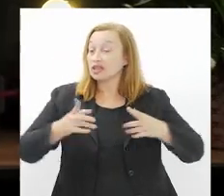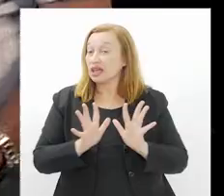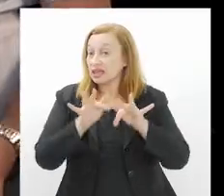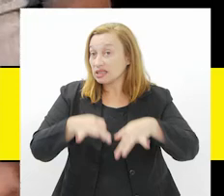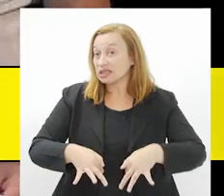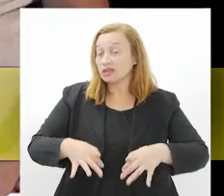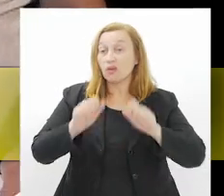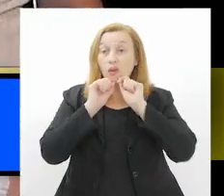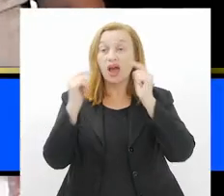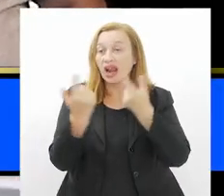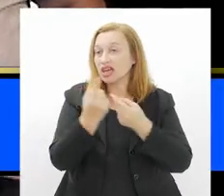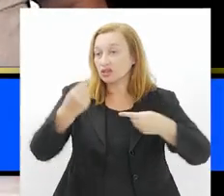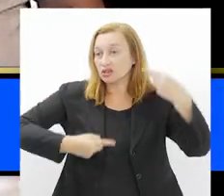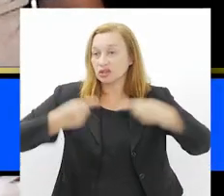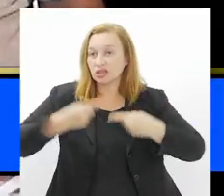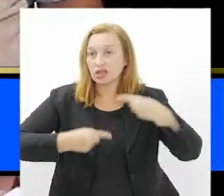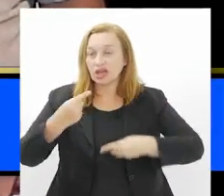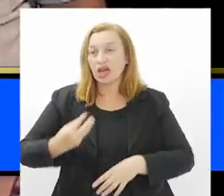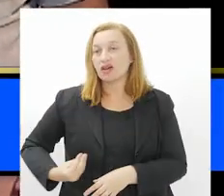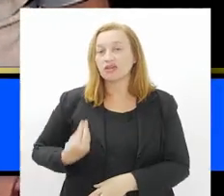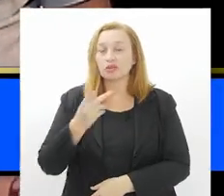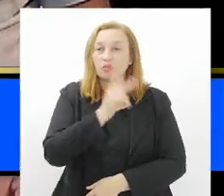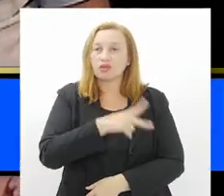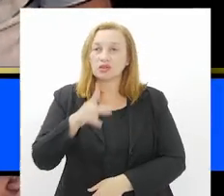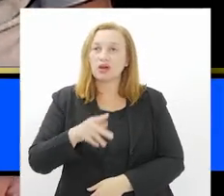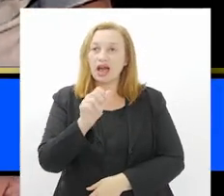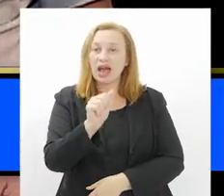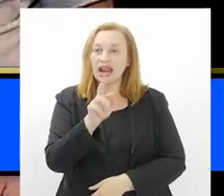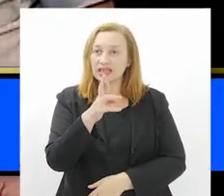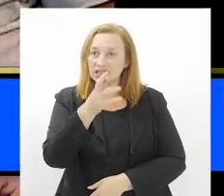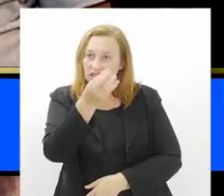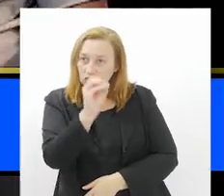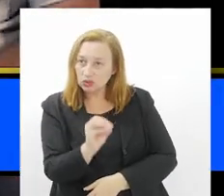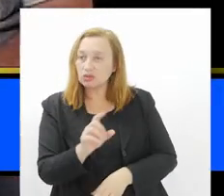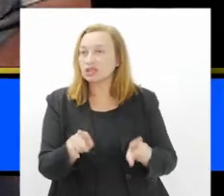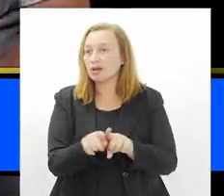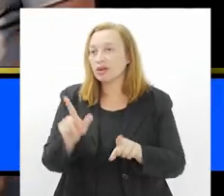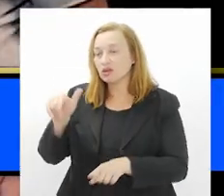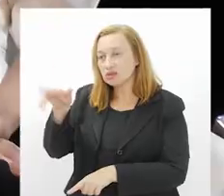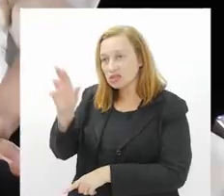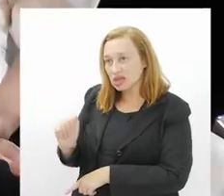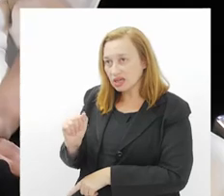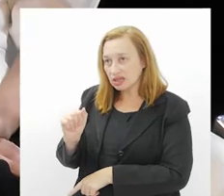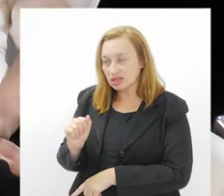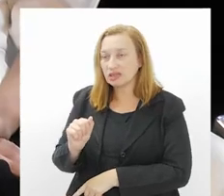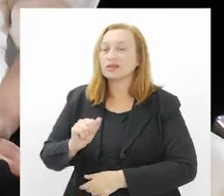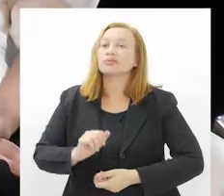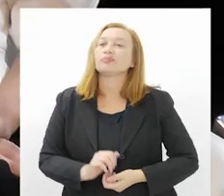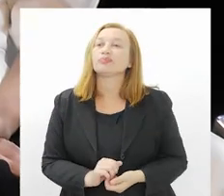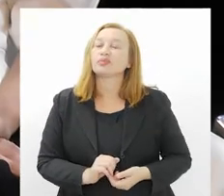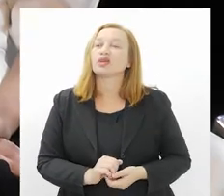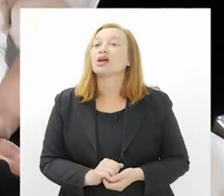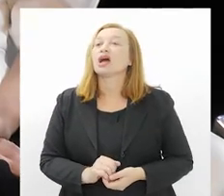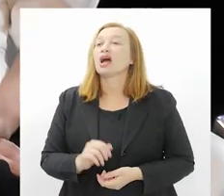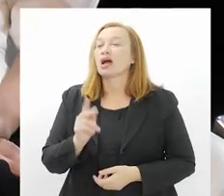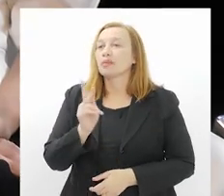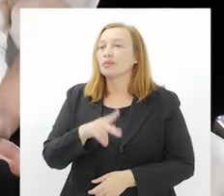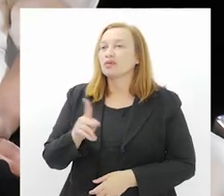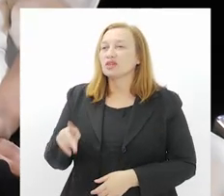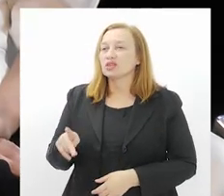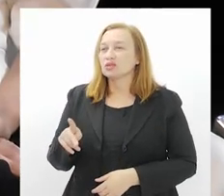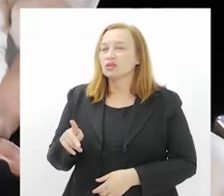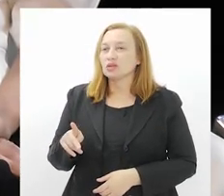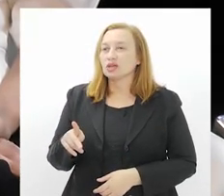nós. Estamos encerrando o Alerj Debate, né? Tivemos aqui a presença do professor Alessandro e da professora Luciana,